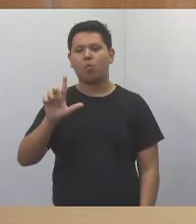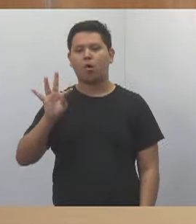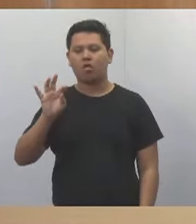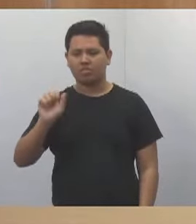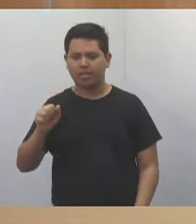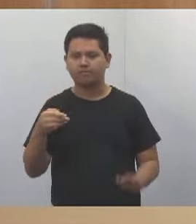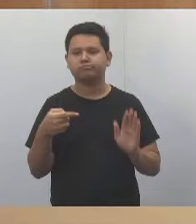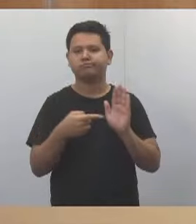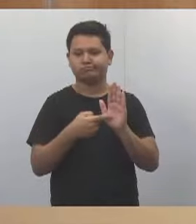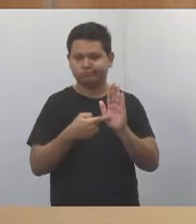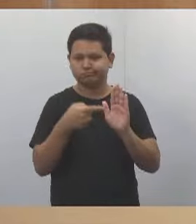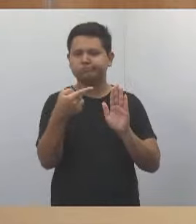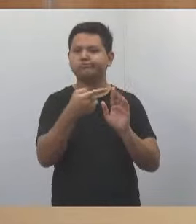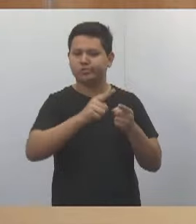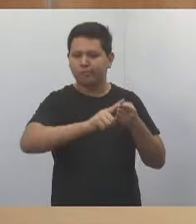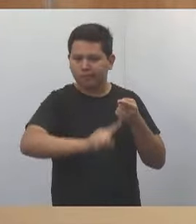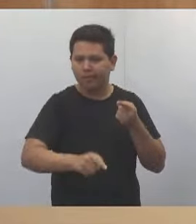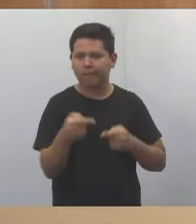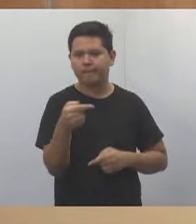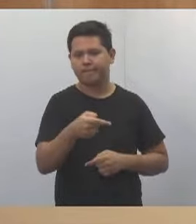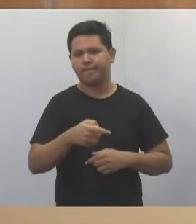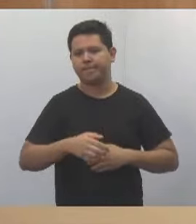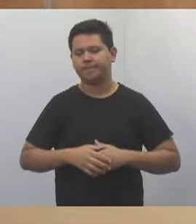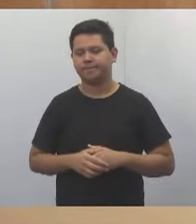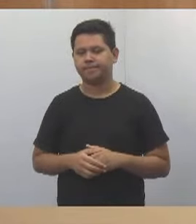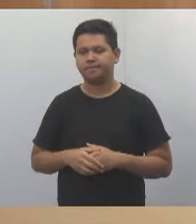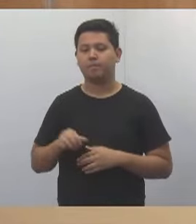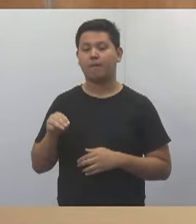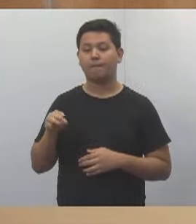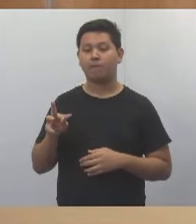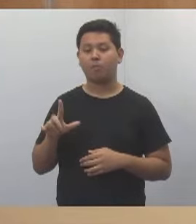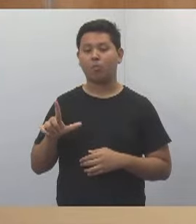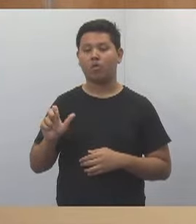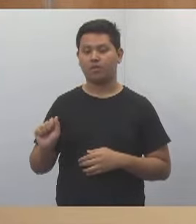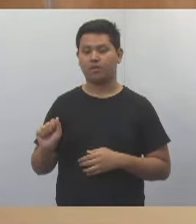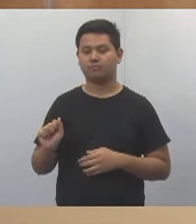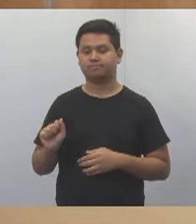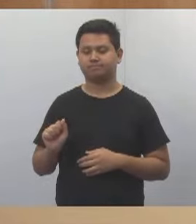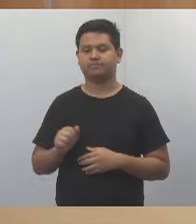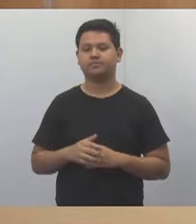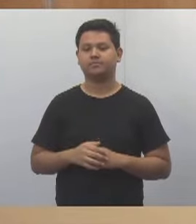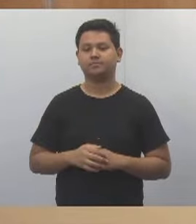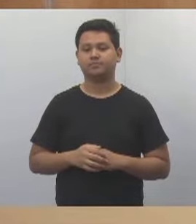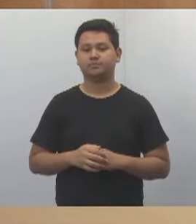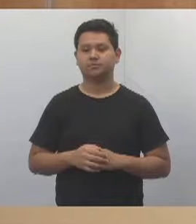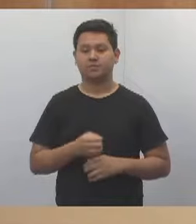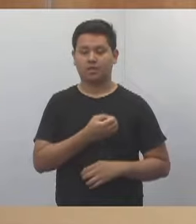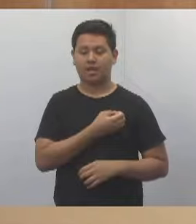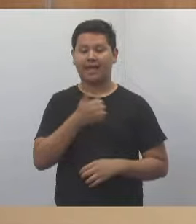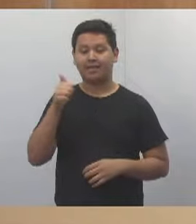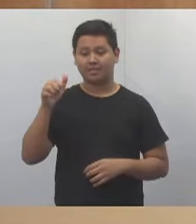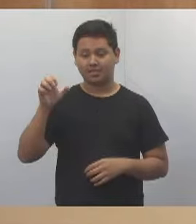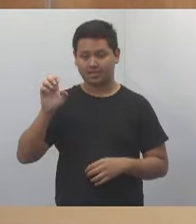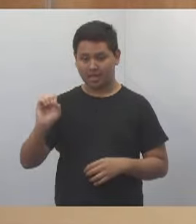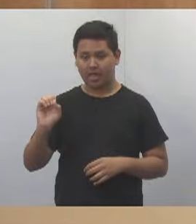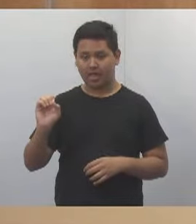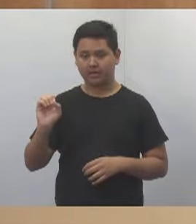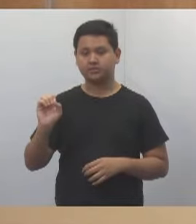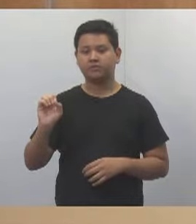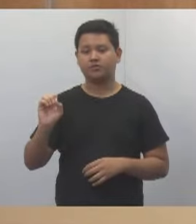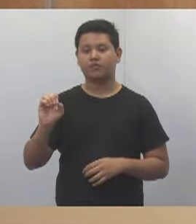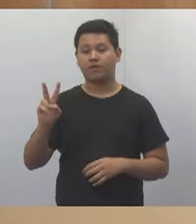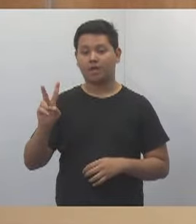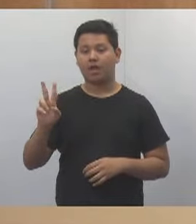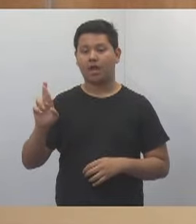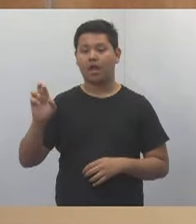conta dessa infração. A multa prevista é de 10 VRMs no caso